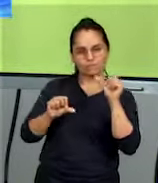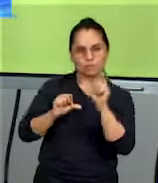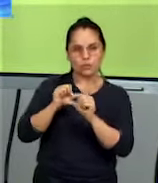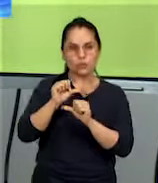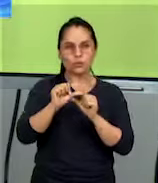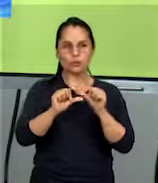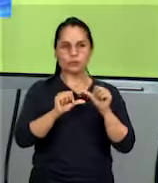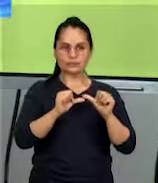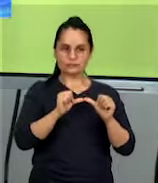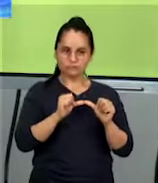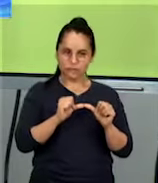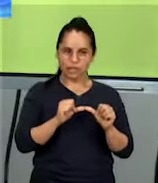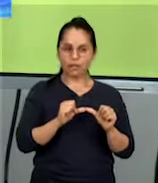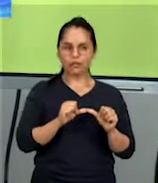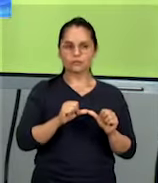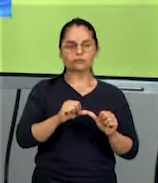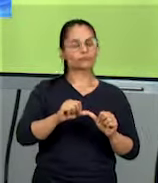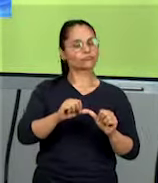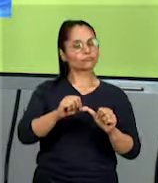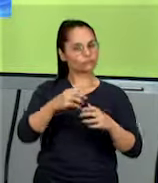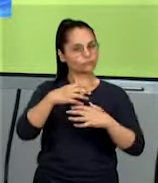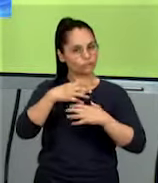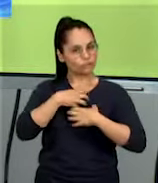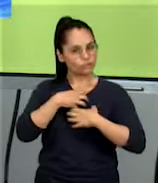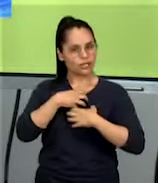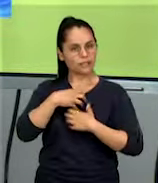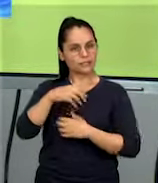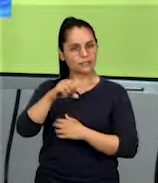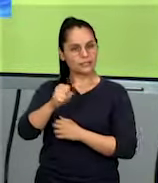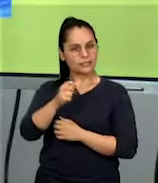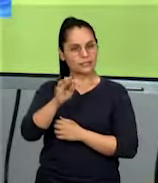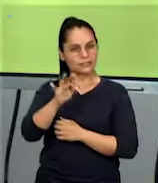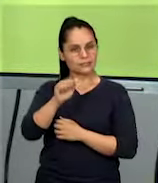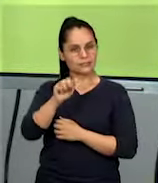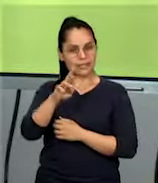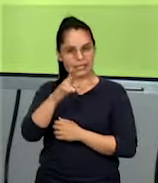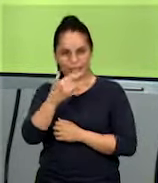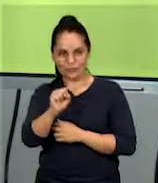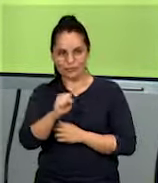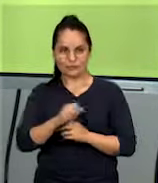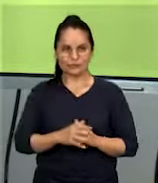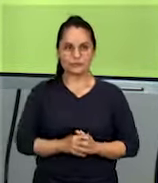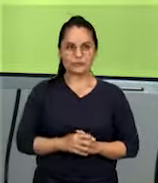de status na vida da pessoa. Vamos ver a próxima foto.